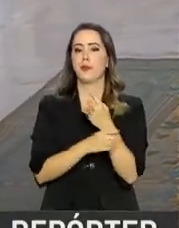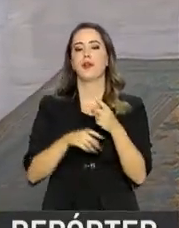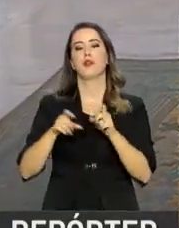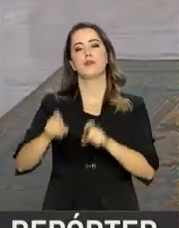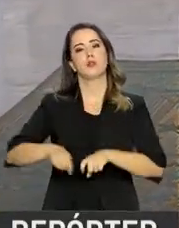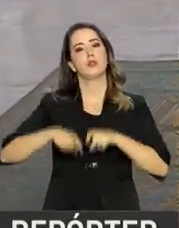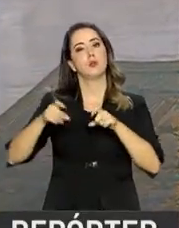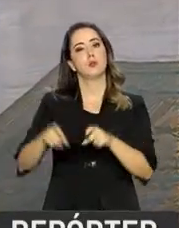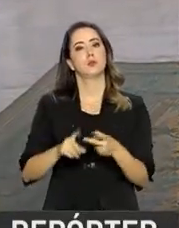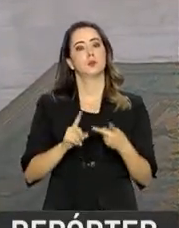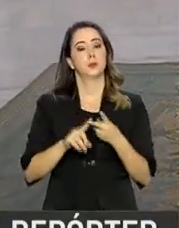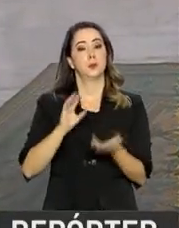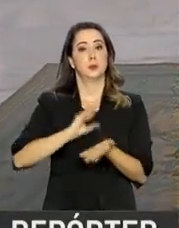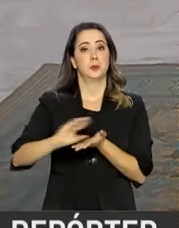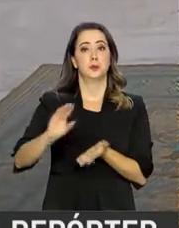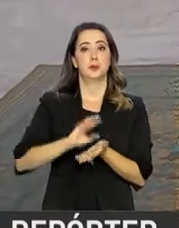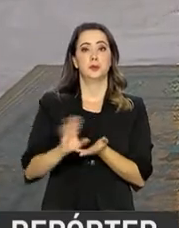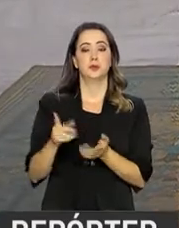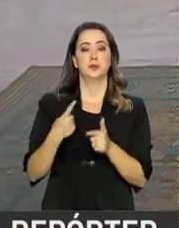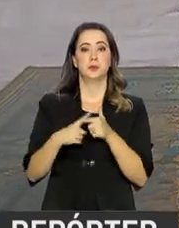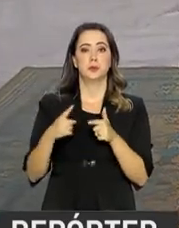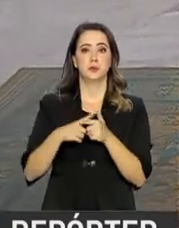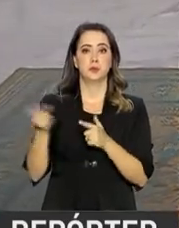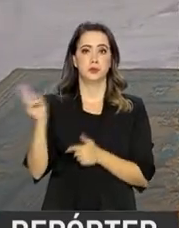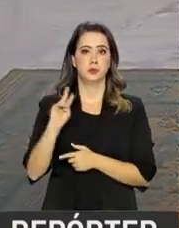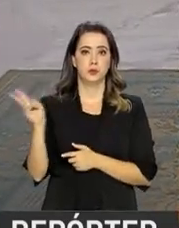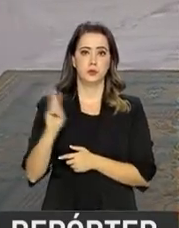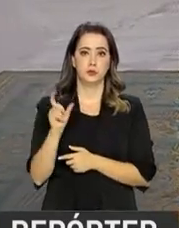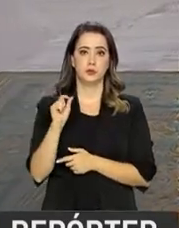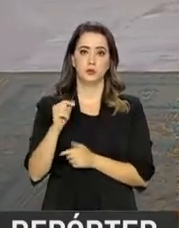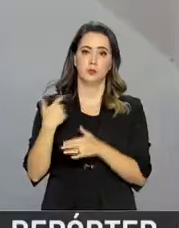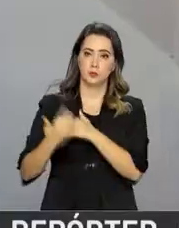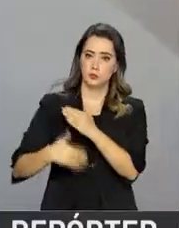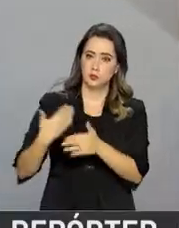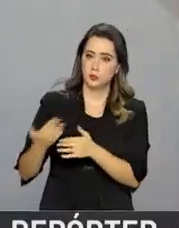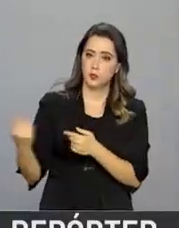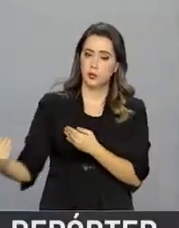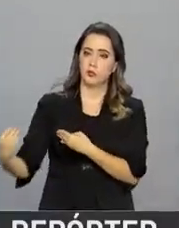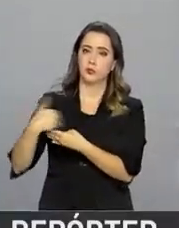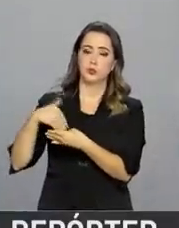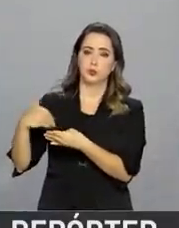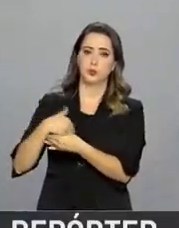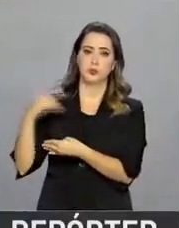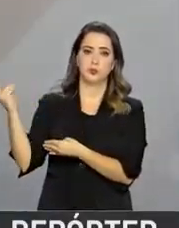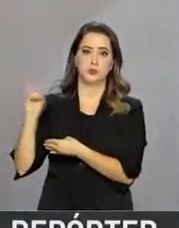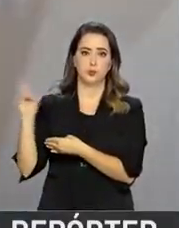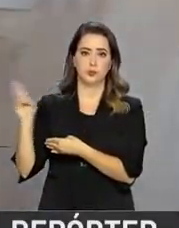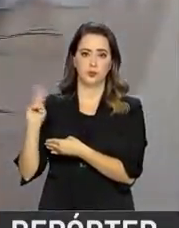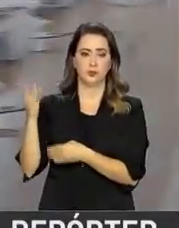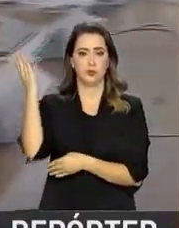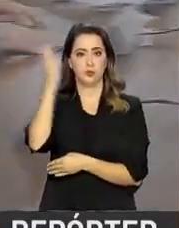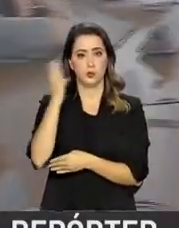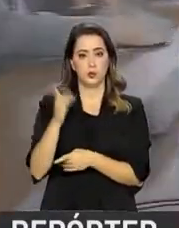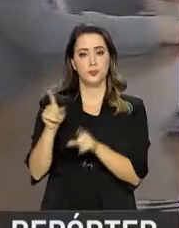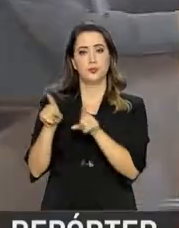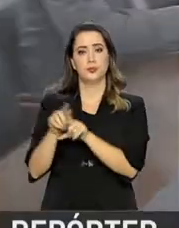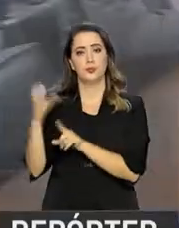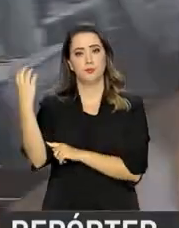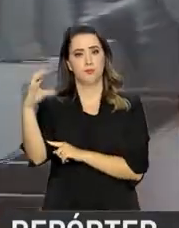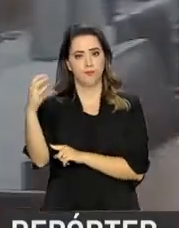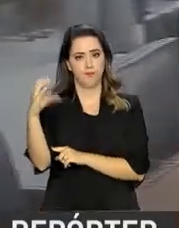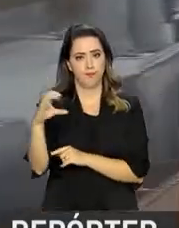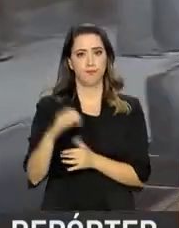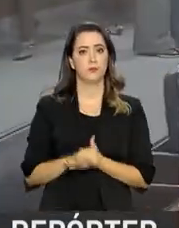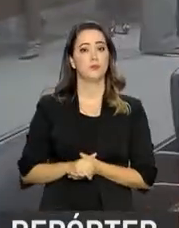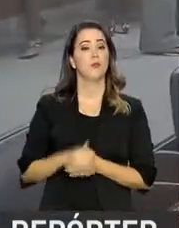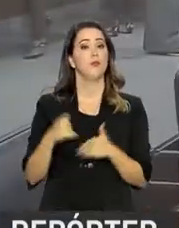agricultura investimentos ea crise na venezuela que tem levado a uma migração de venezuelanos tanto para o brasil como para a